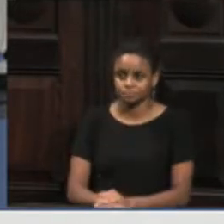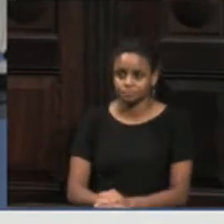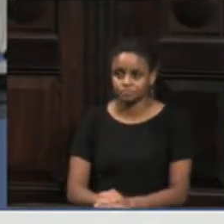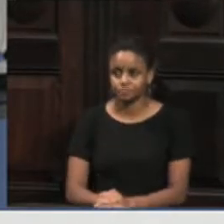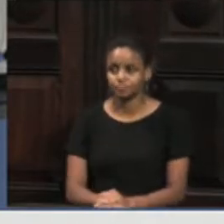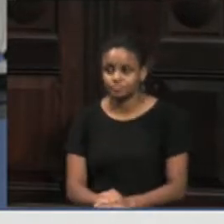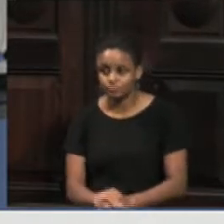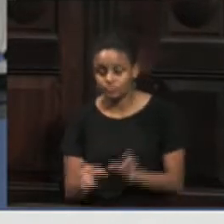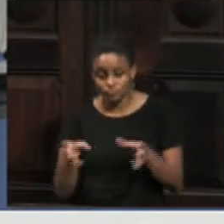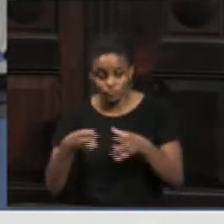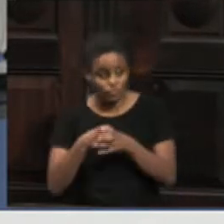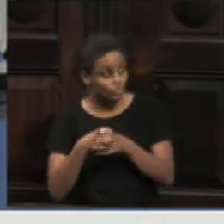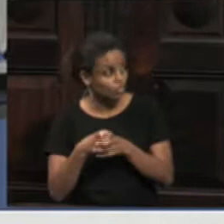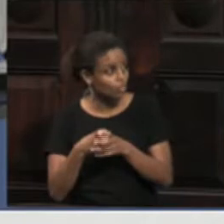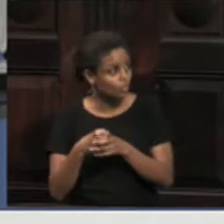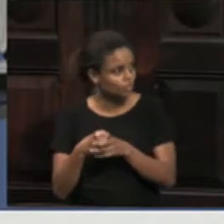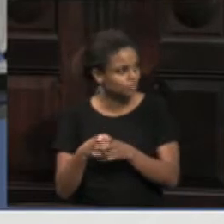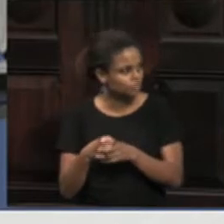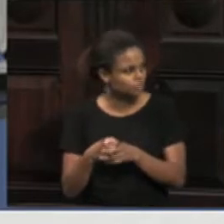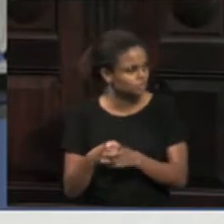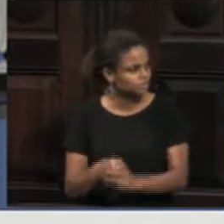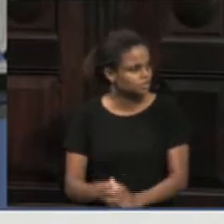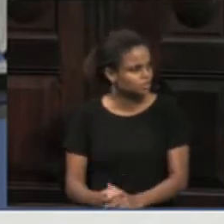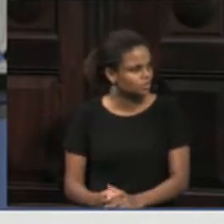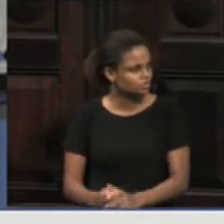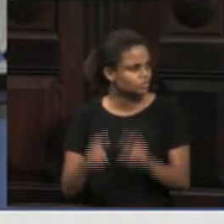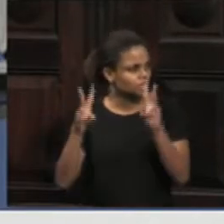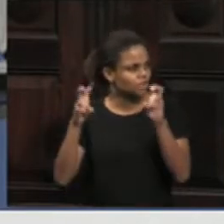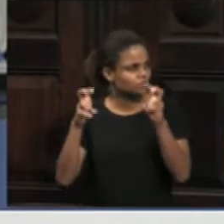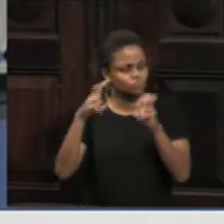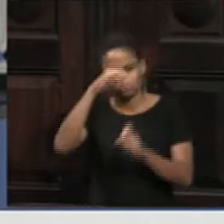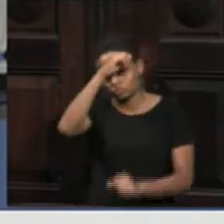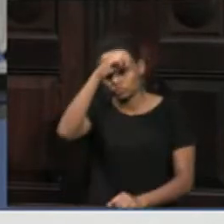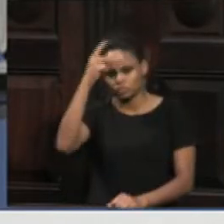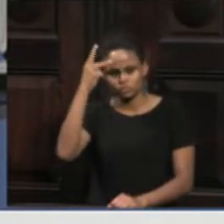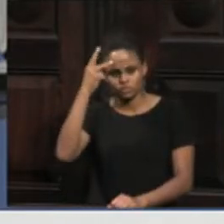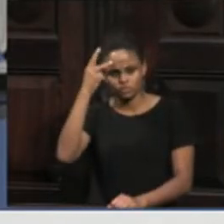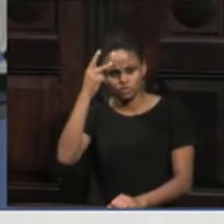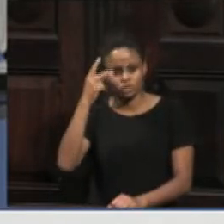Pela Comissão de Assuntos Municipais, deputada Márcia Giovanni.